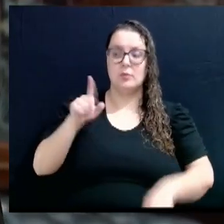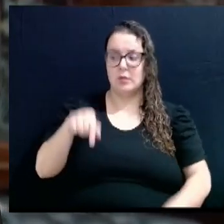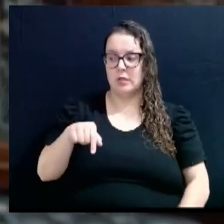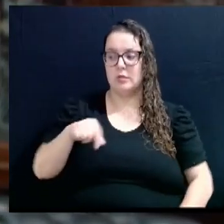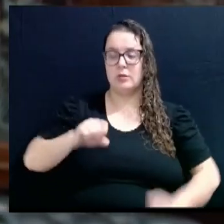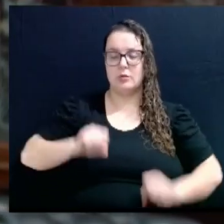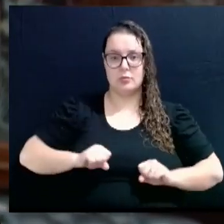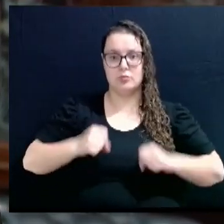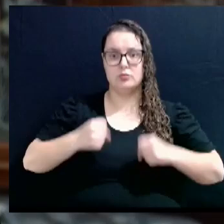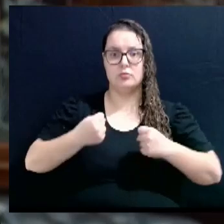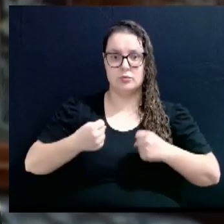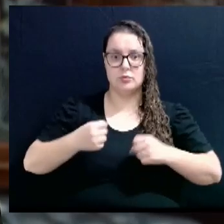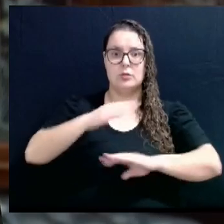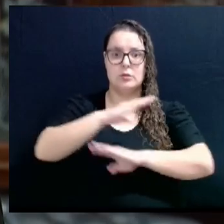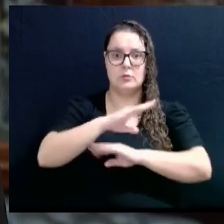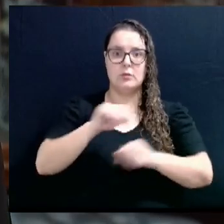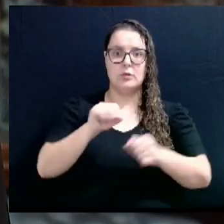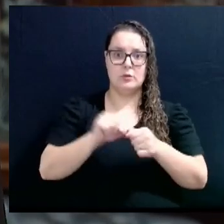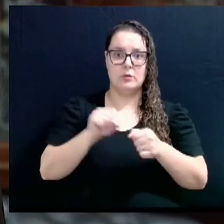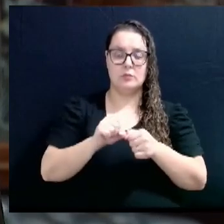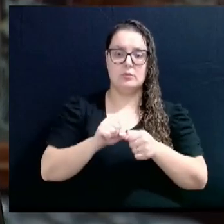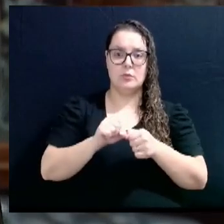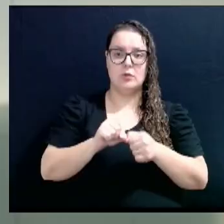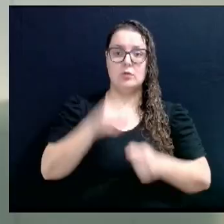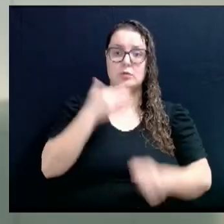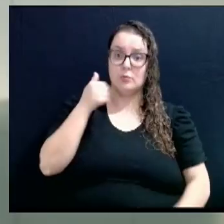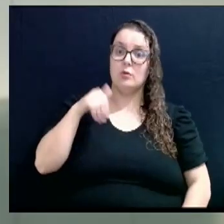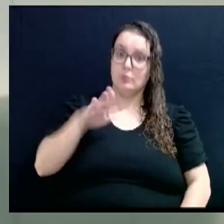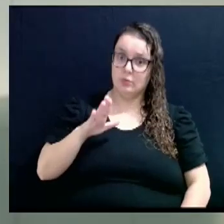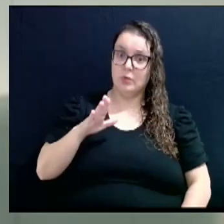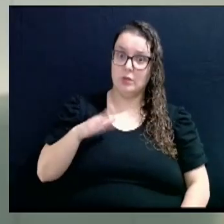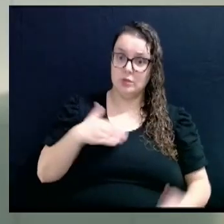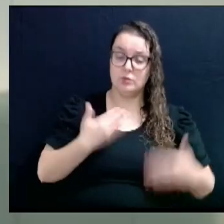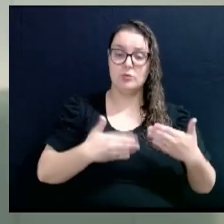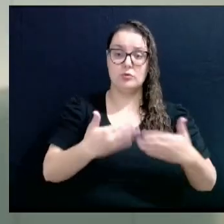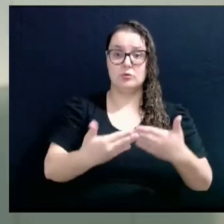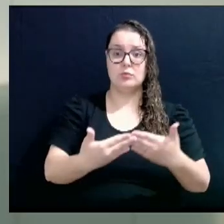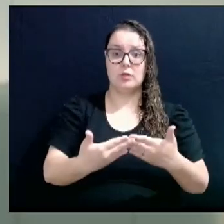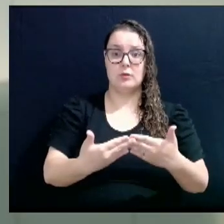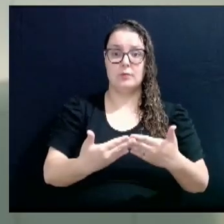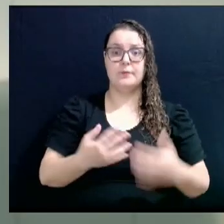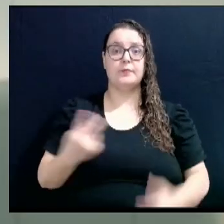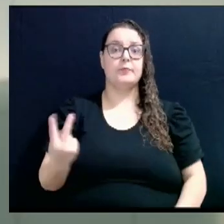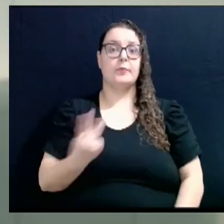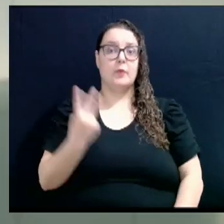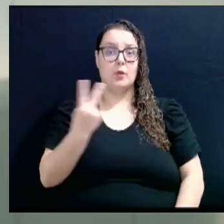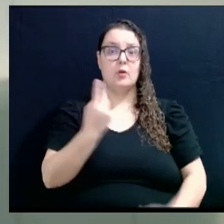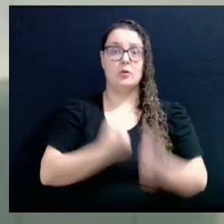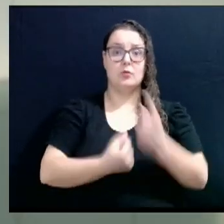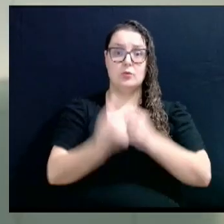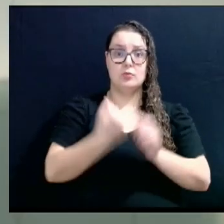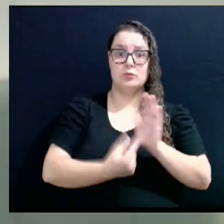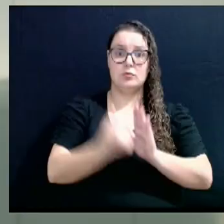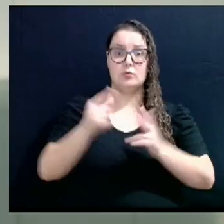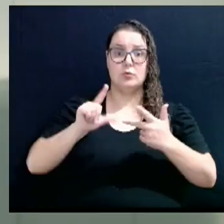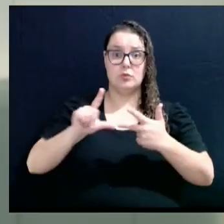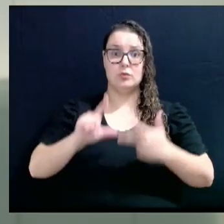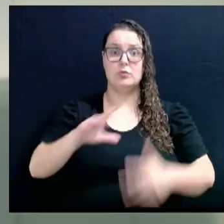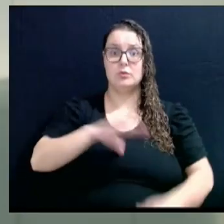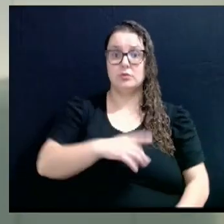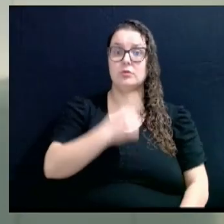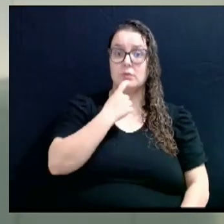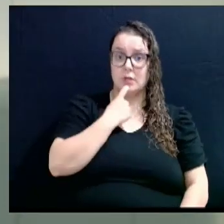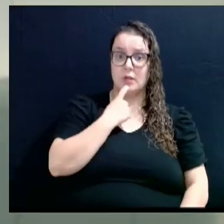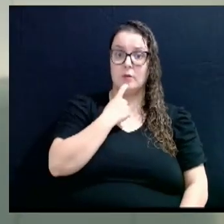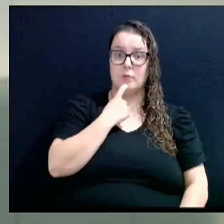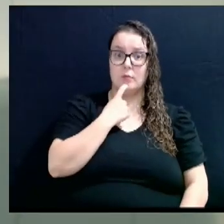tem feito de aprimorar cada vez mais os seus processos. O valor do orçamento do Legislativo de Campinas, assim como